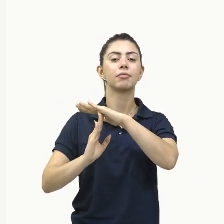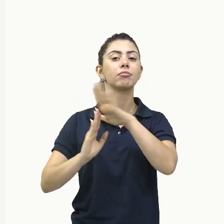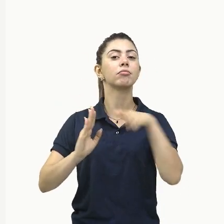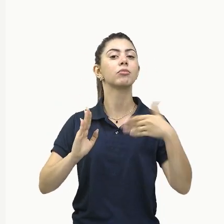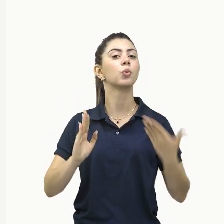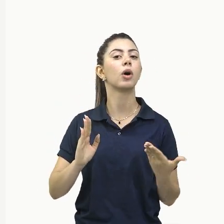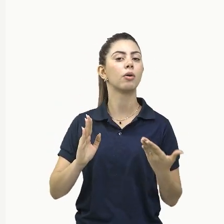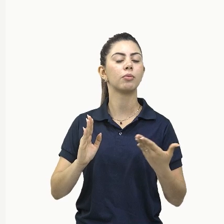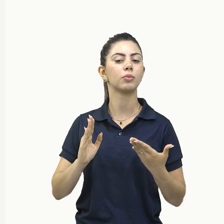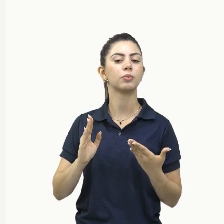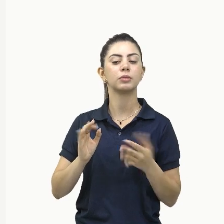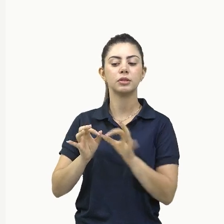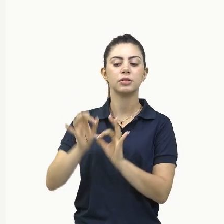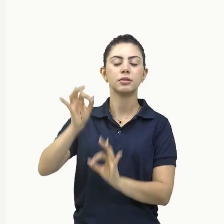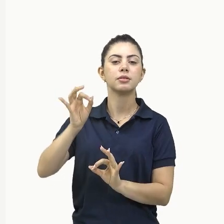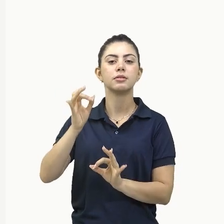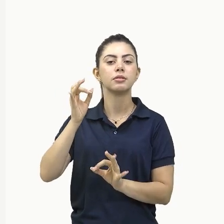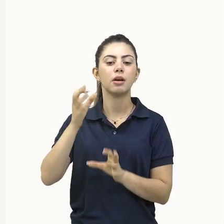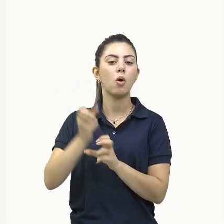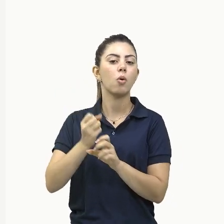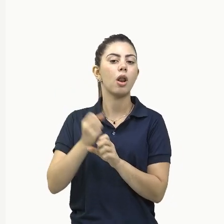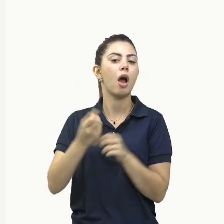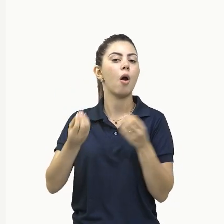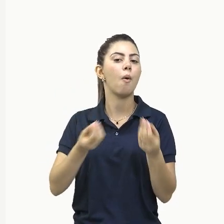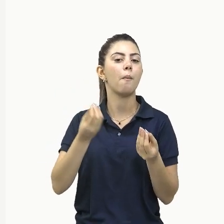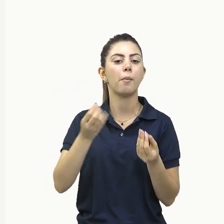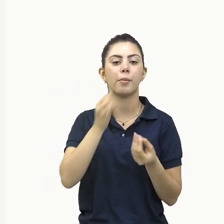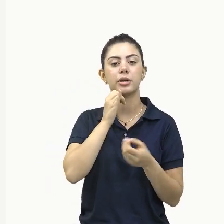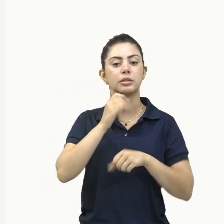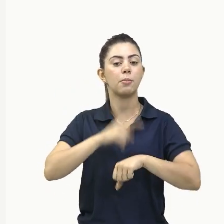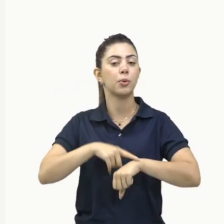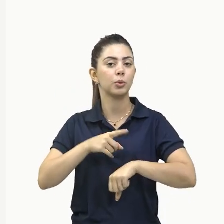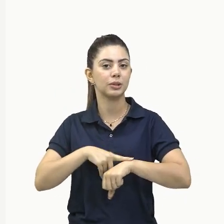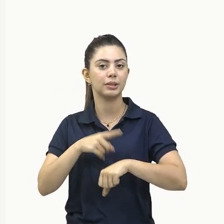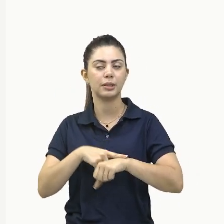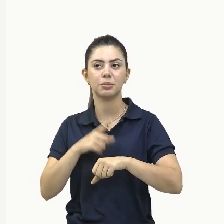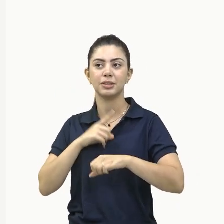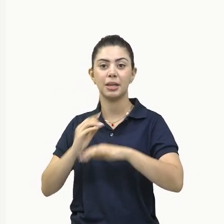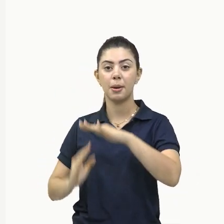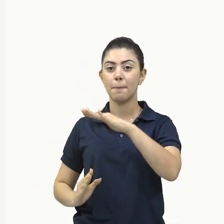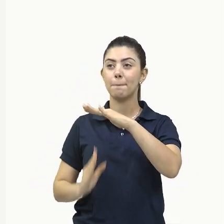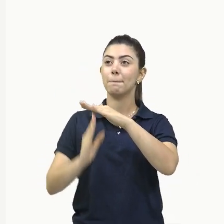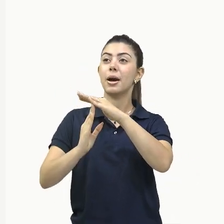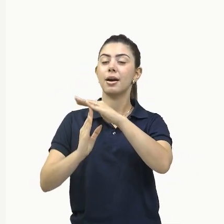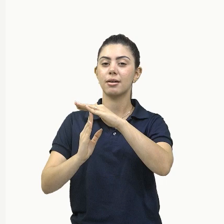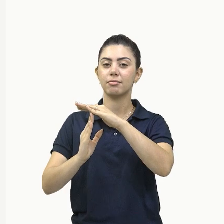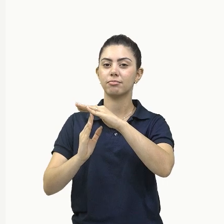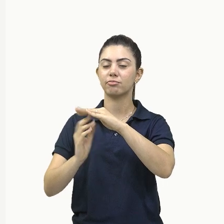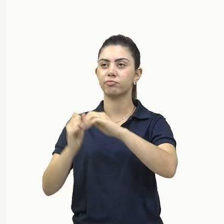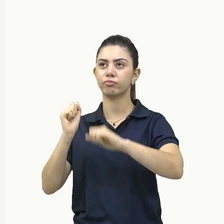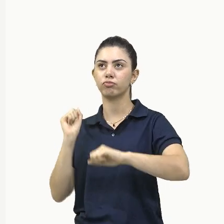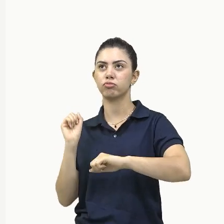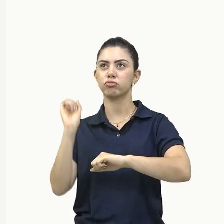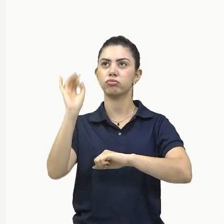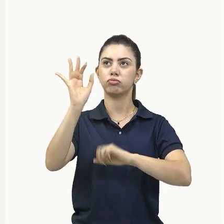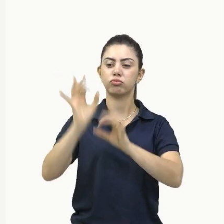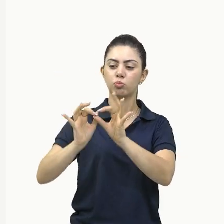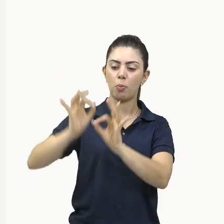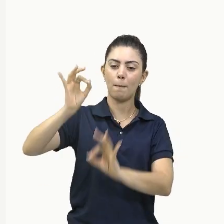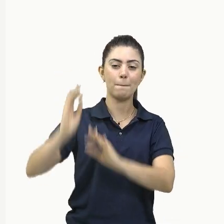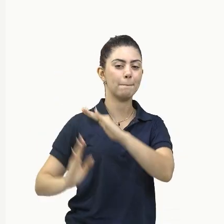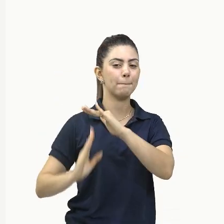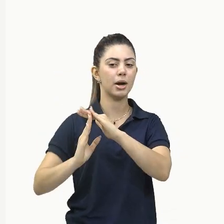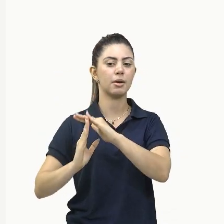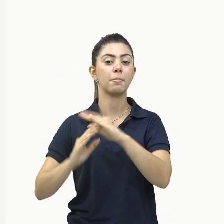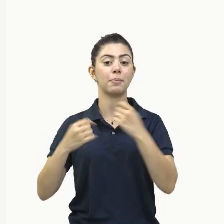então para encontrar o tempo, né, em que o objeto atinge essa altura máxima, precisamos encontrar o vértice